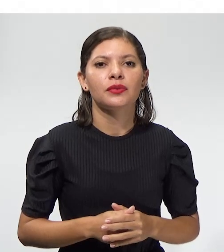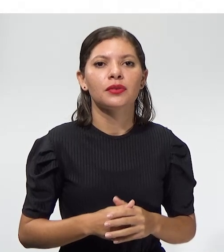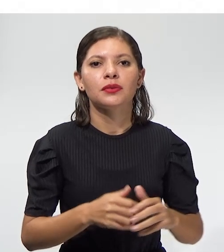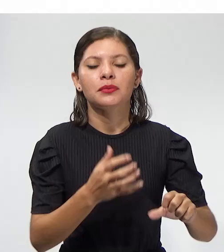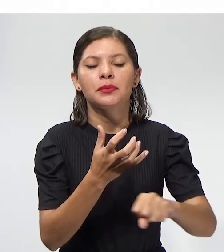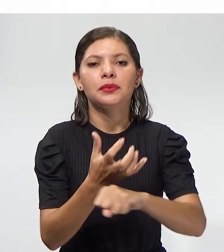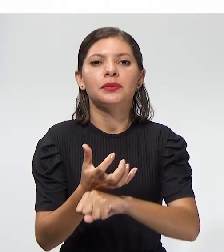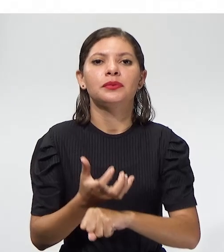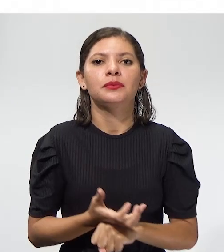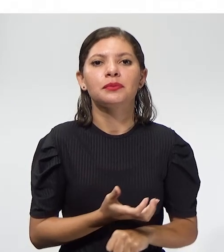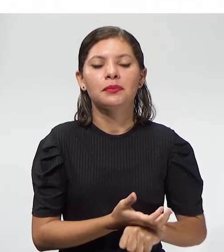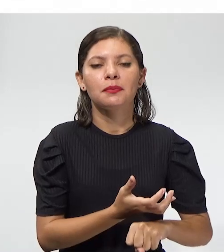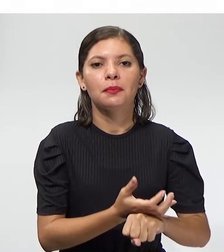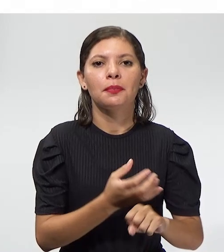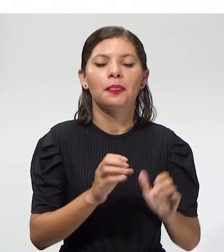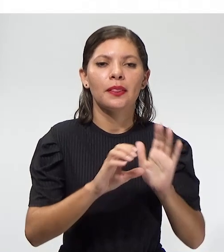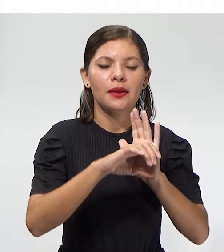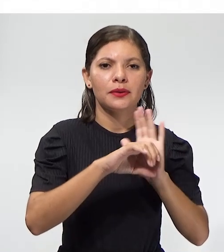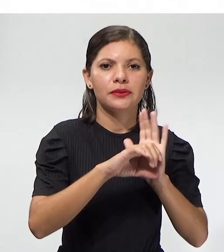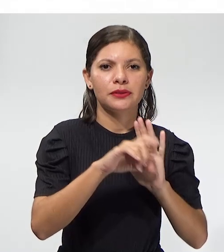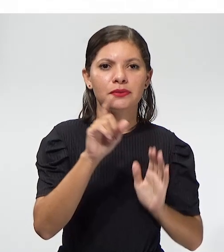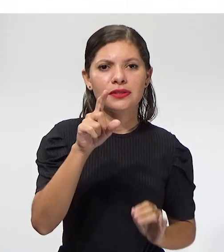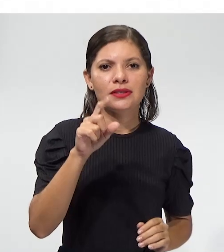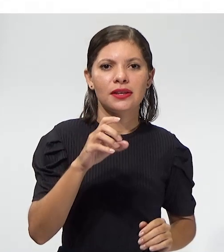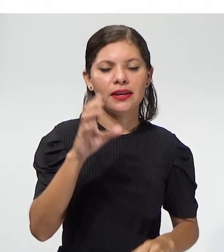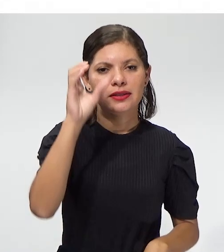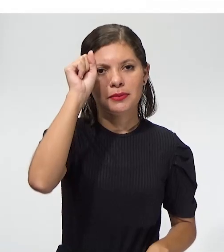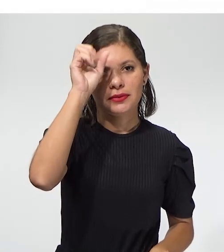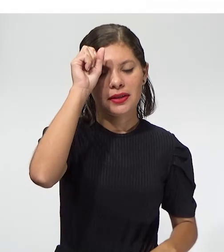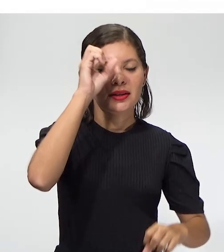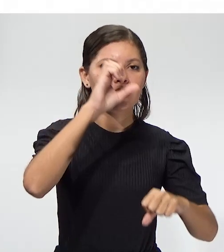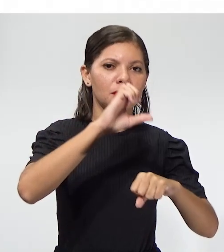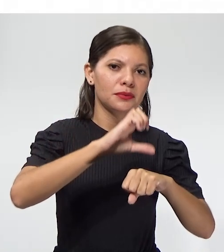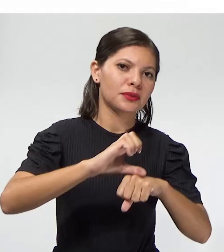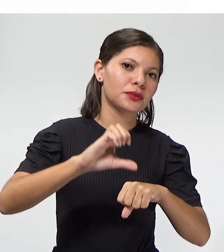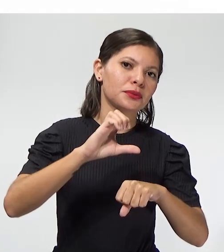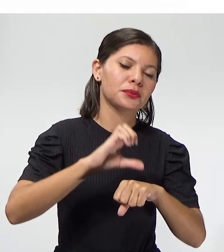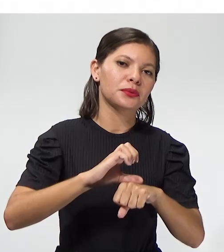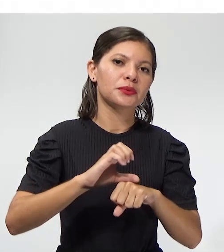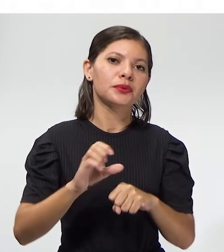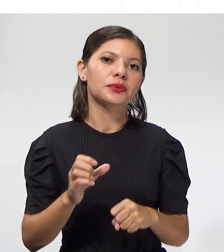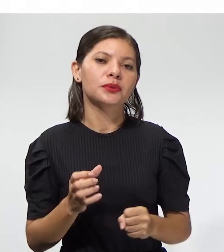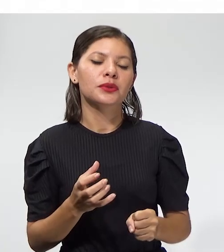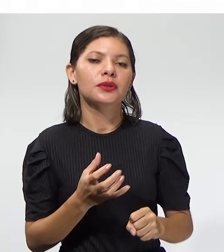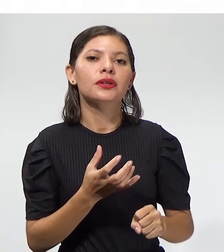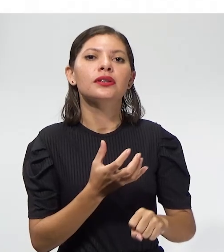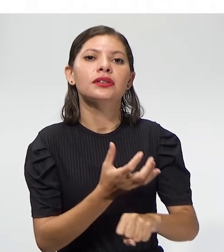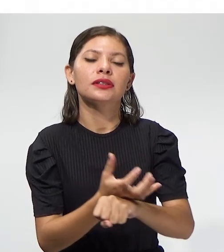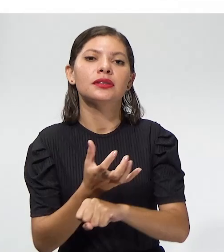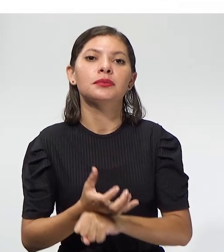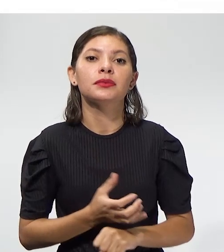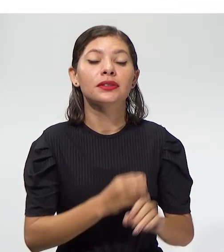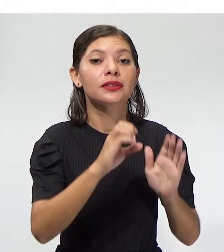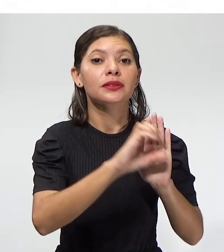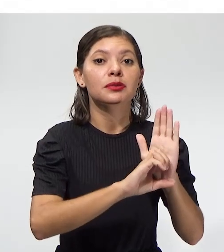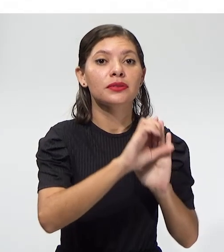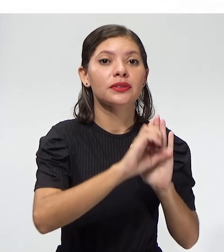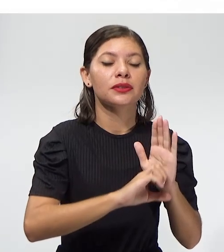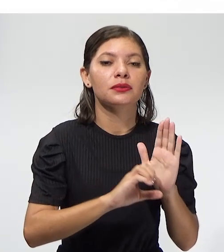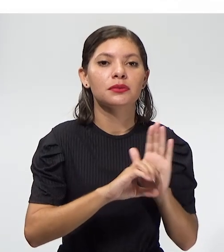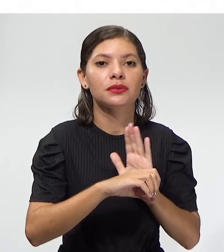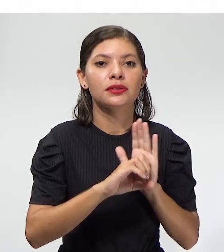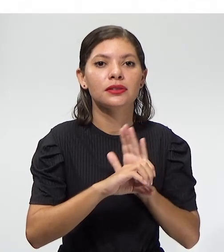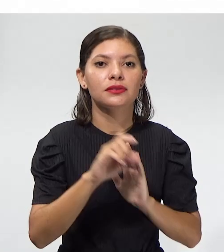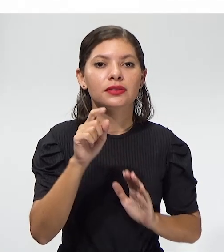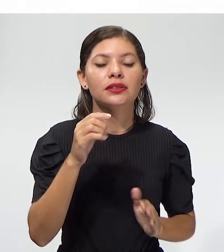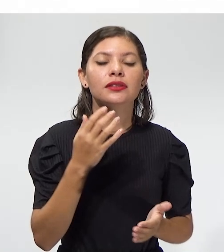dá. Começando pela multidisciplinaridade. São alguns conceitos que vocês vão aprofundar durante o curso, vocês vão ter a